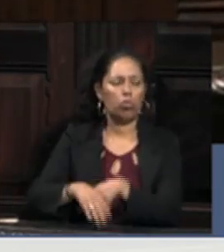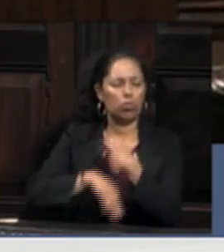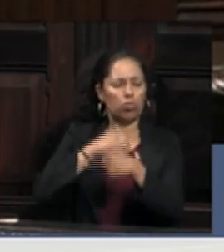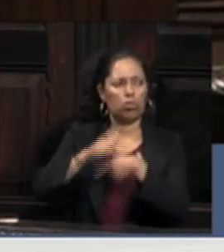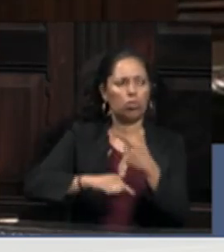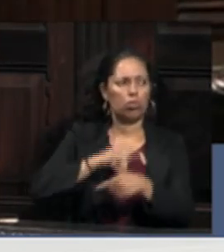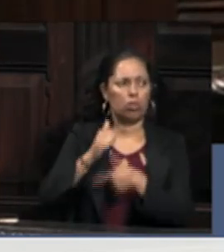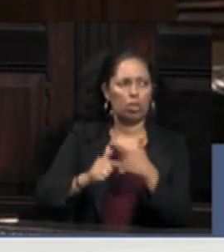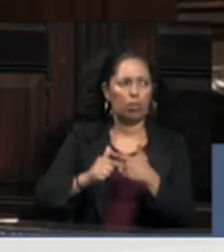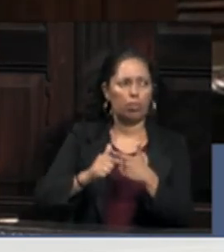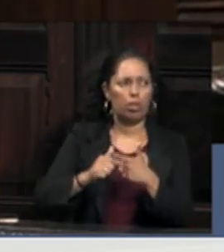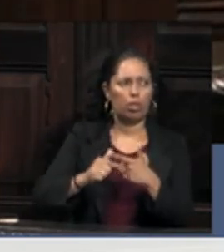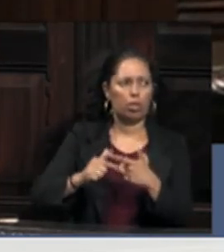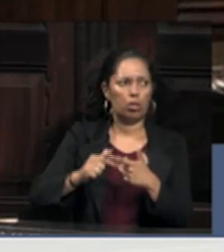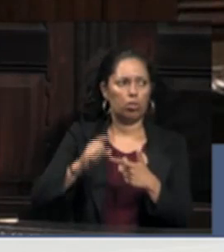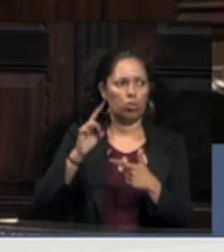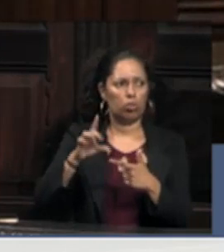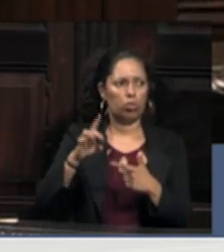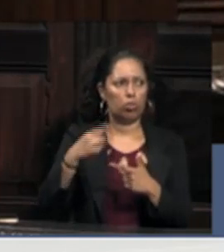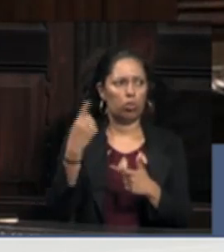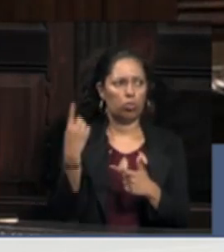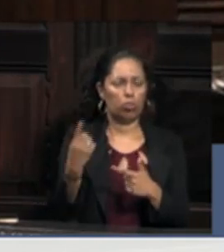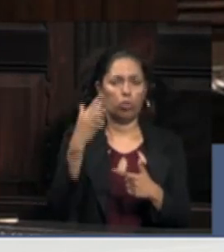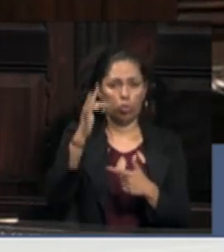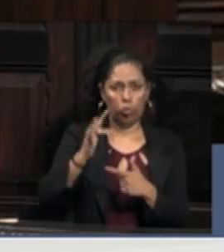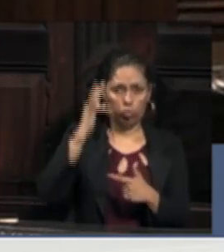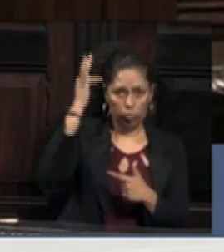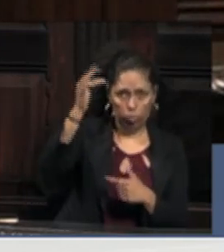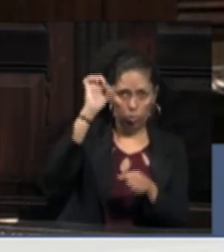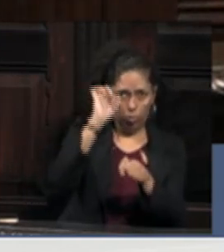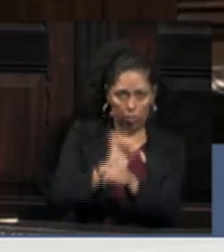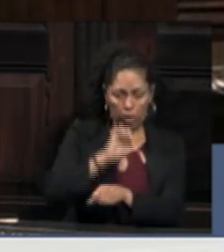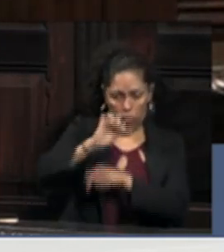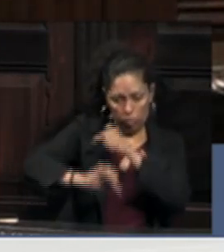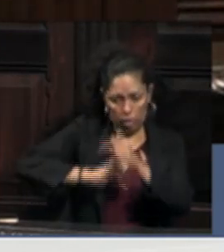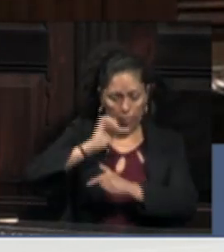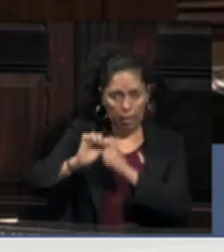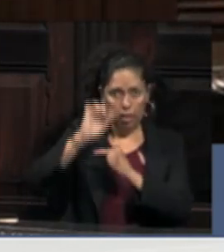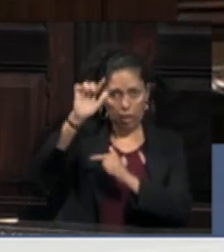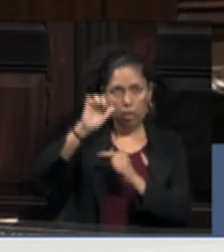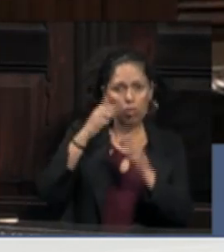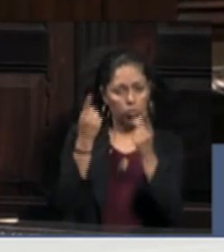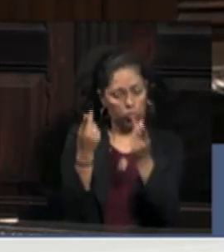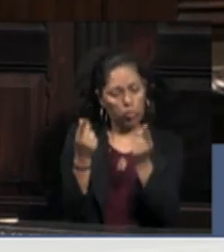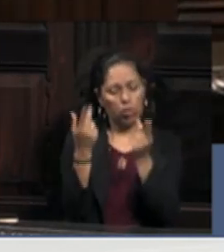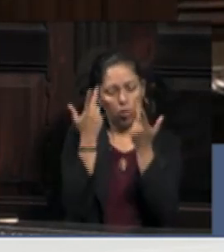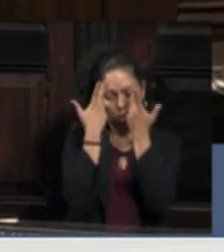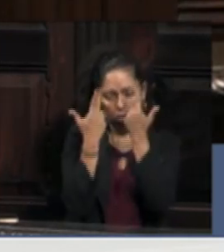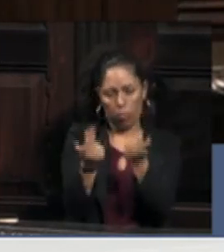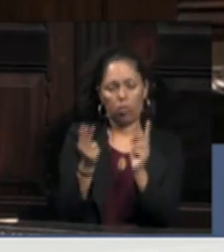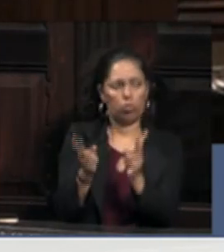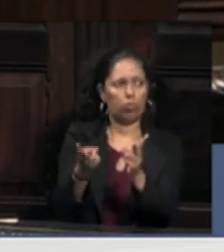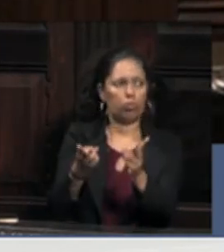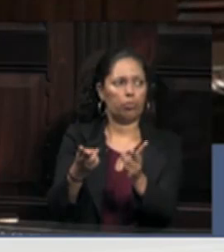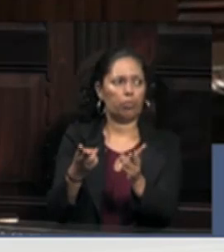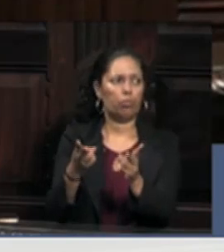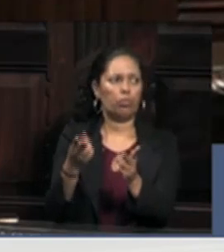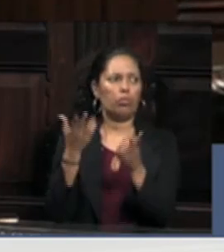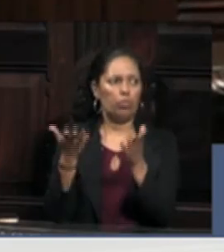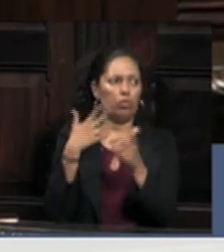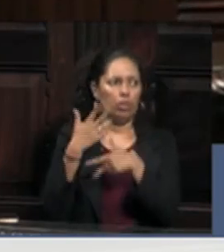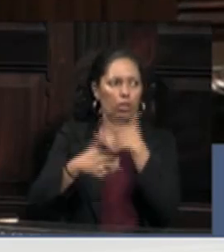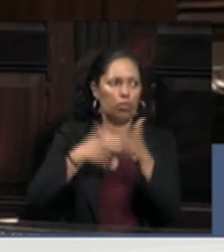atividade ou quando passarem para a aposentadoria de maneira, portanto, conclusiva. É a intervenção que quero